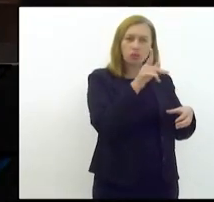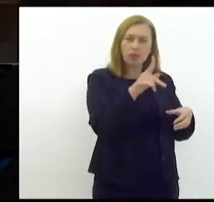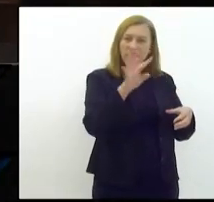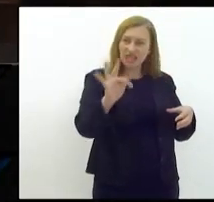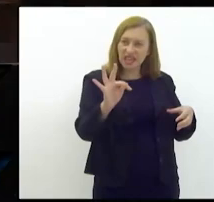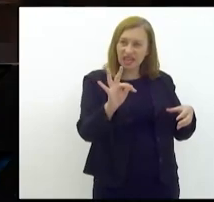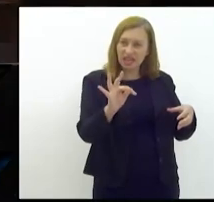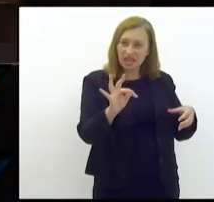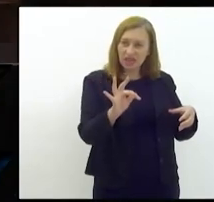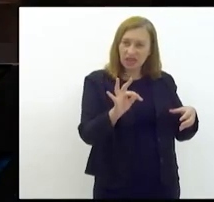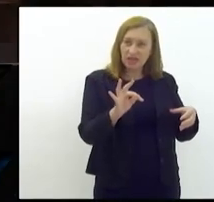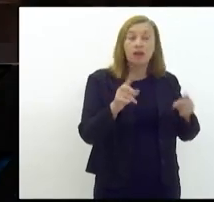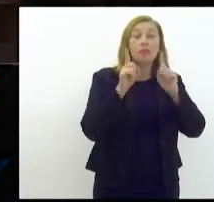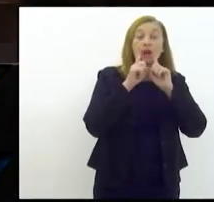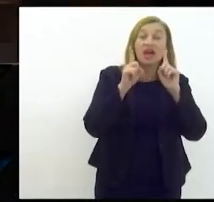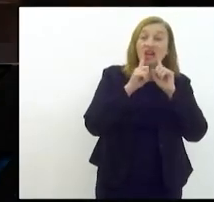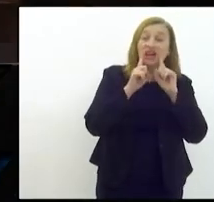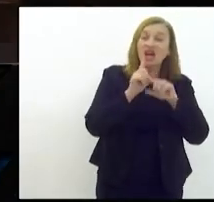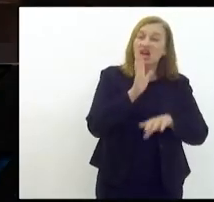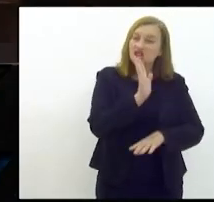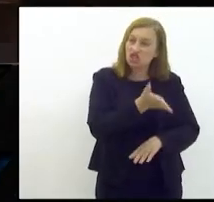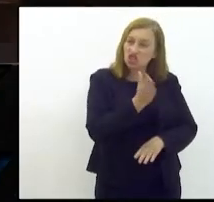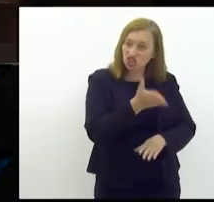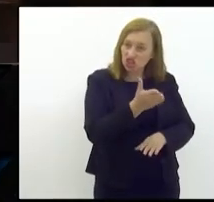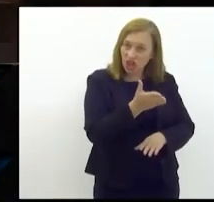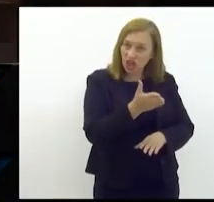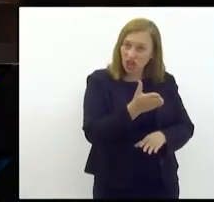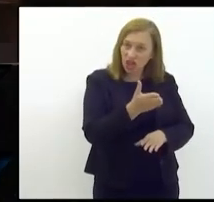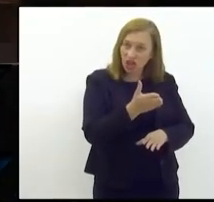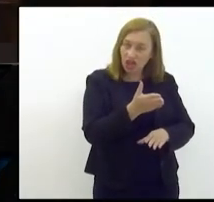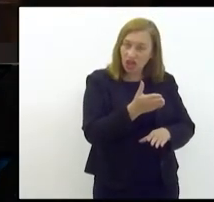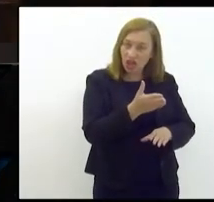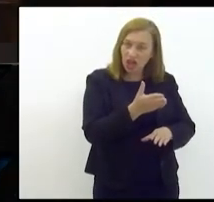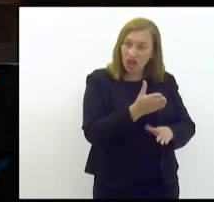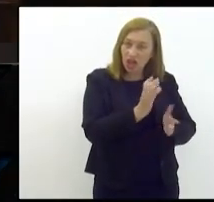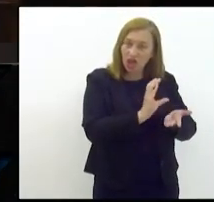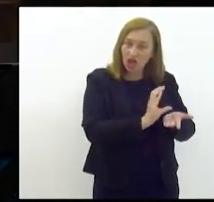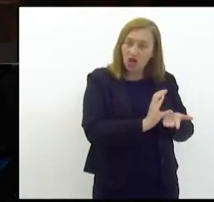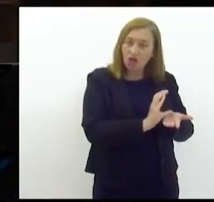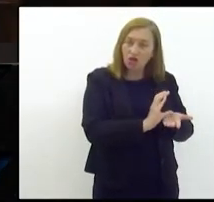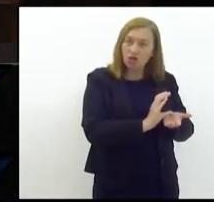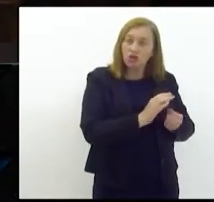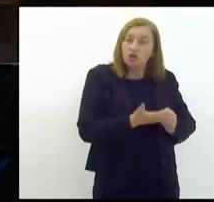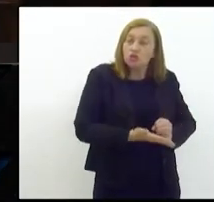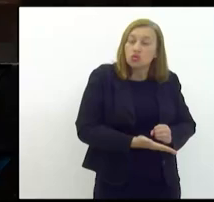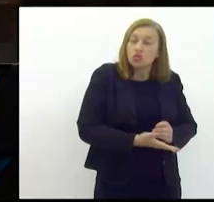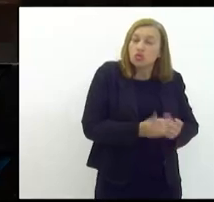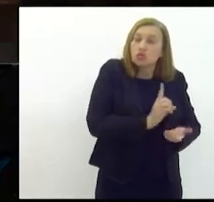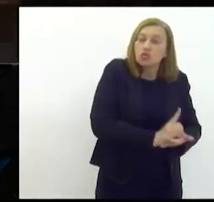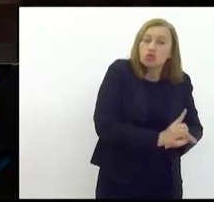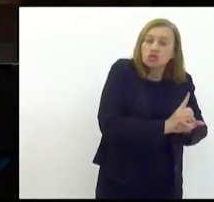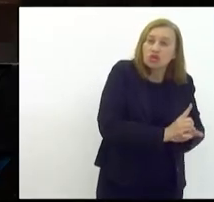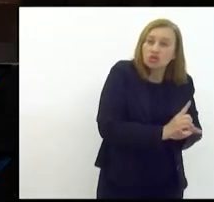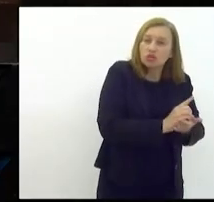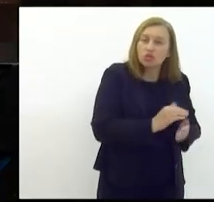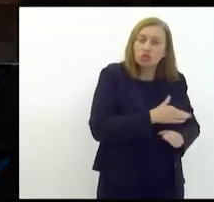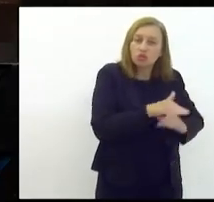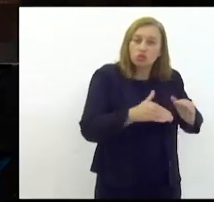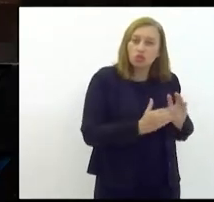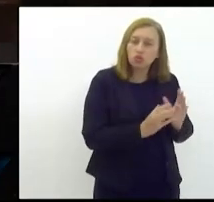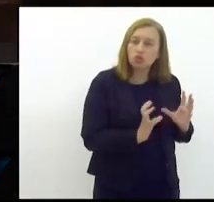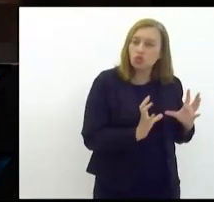sustentou o PT a nível Federal durante o todo tempo competição do cenário político nacional